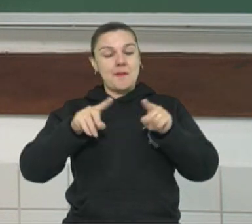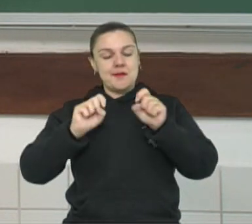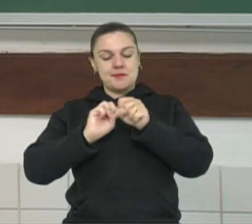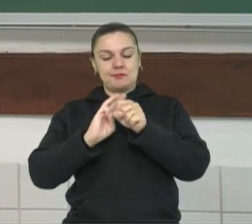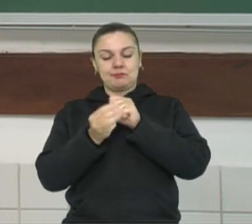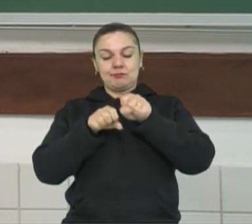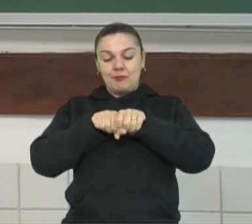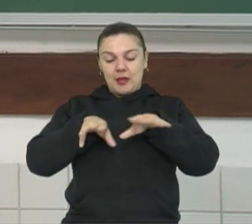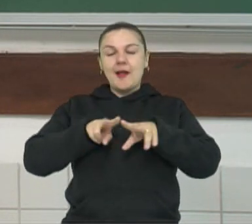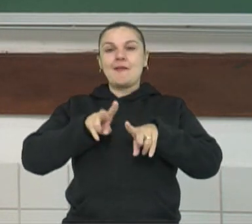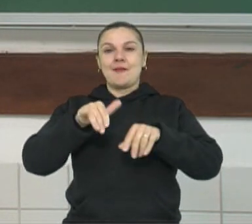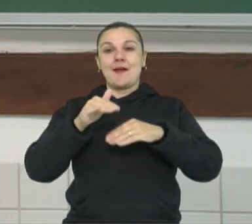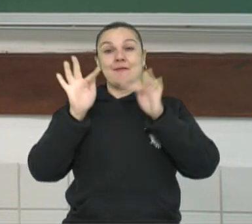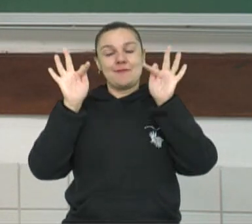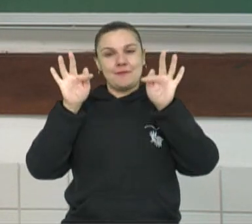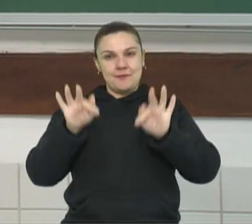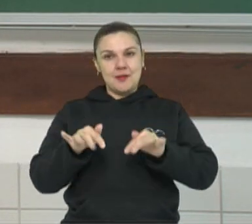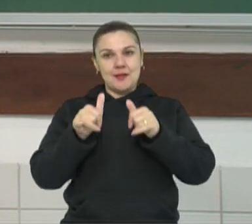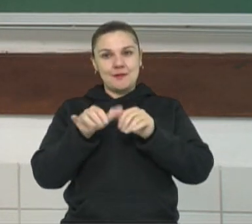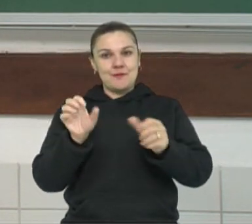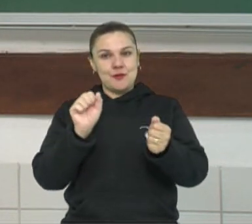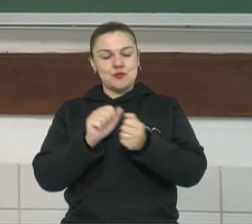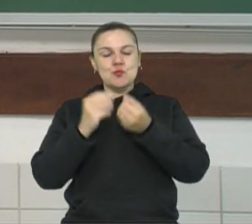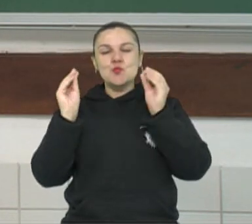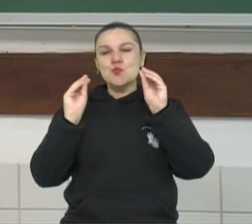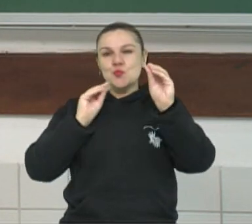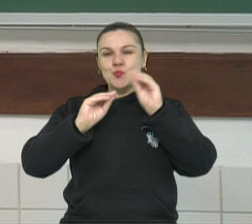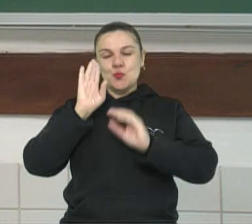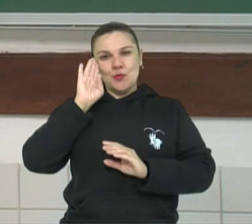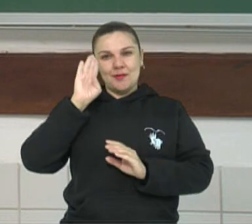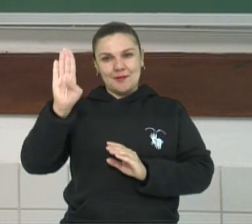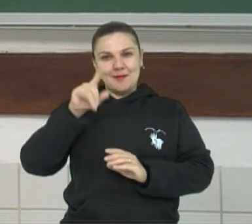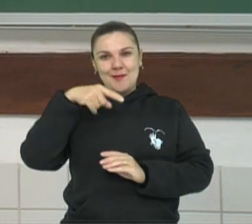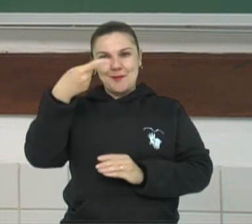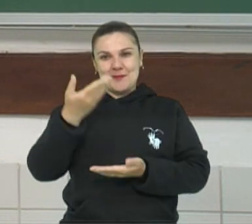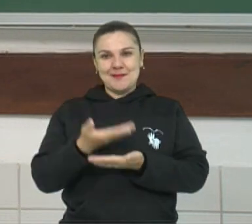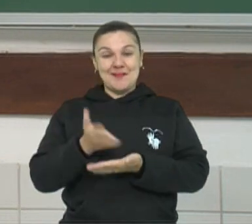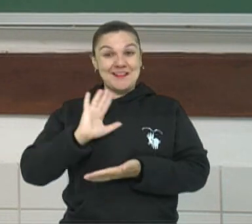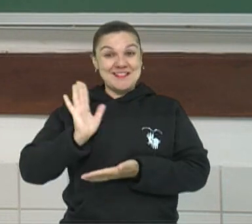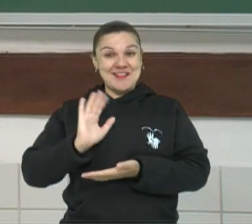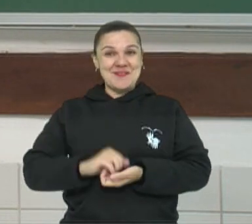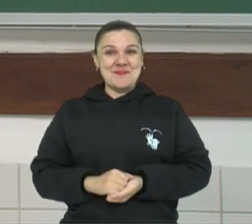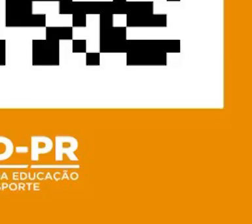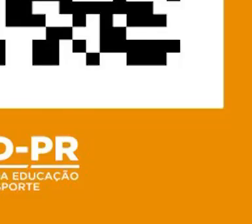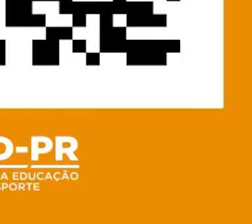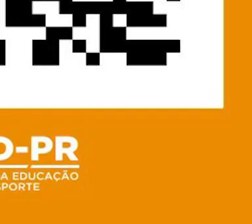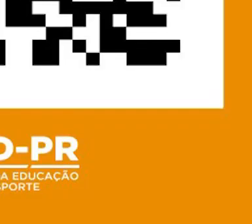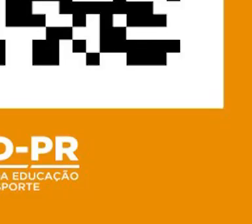passar e nós estamos juntos. Fica aqui comigo, um beijo e até a próxima aula. Tchau!